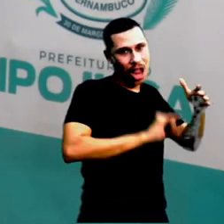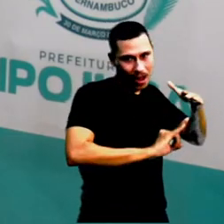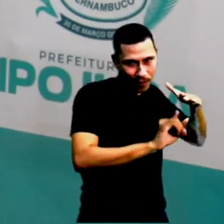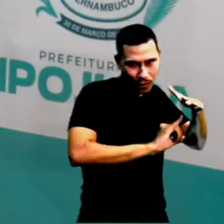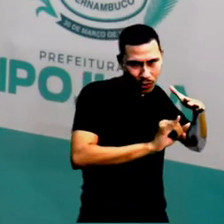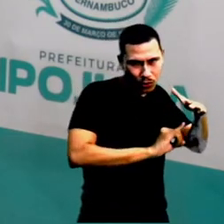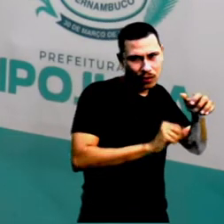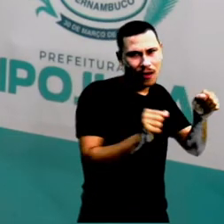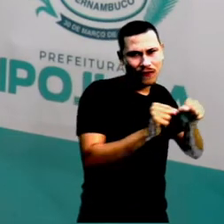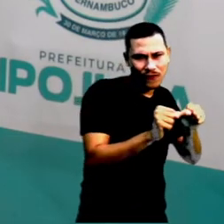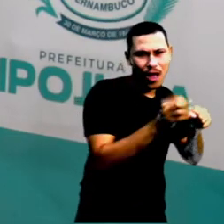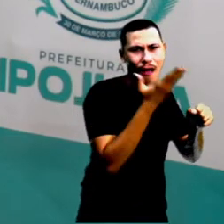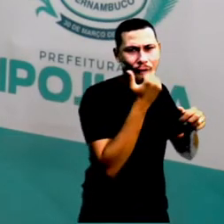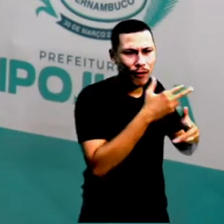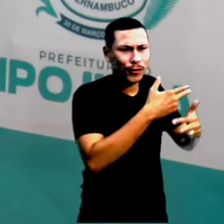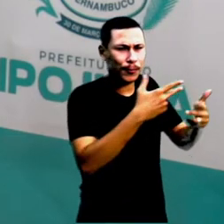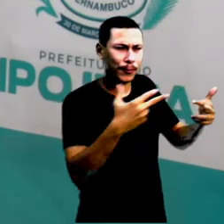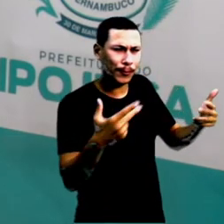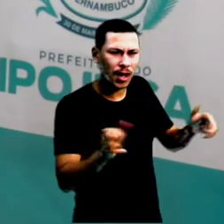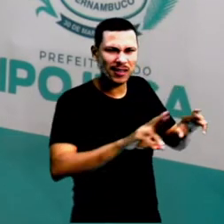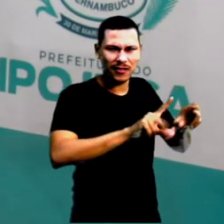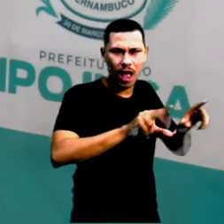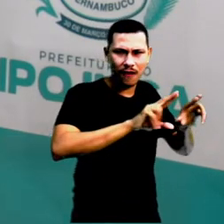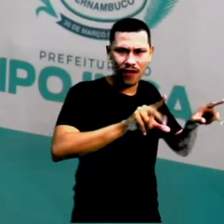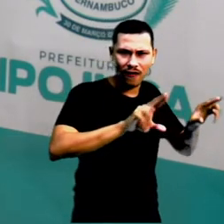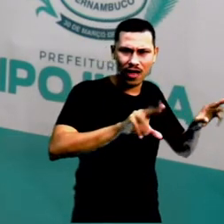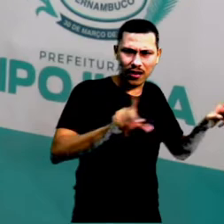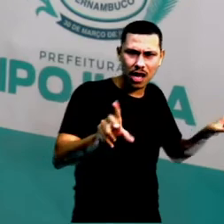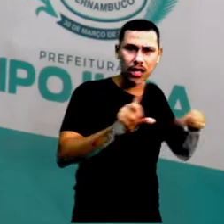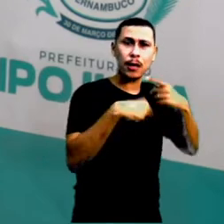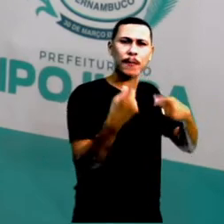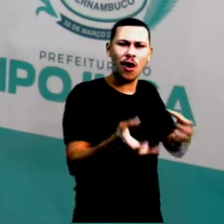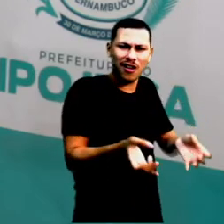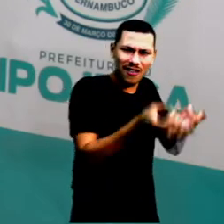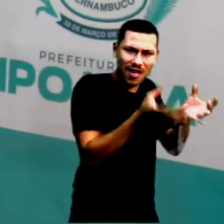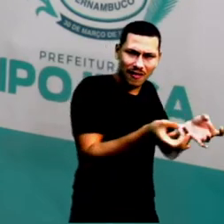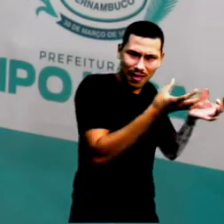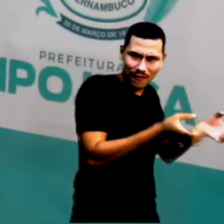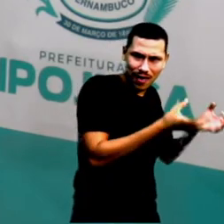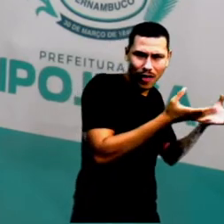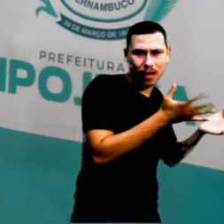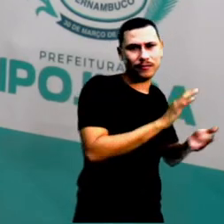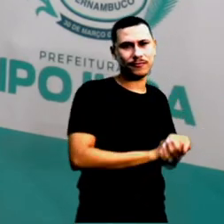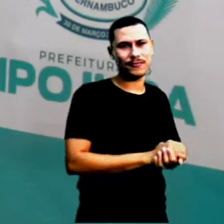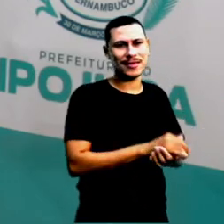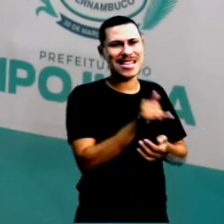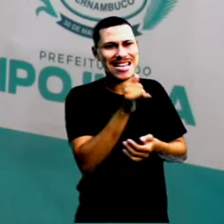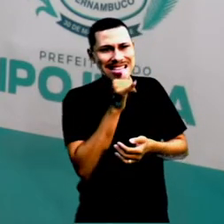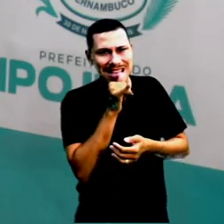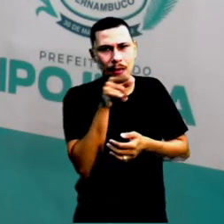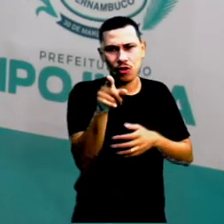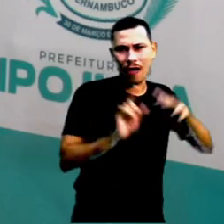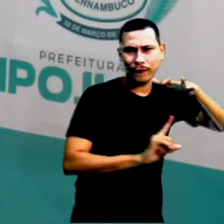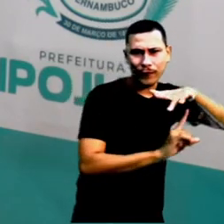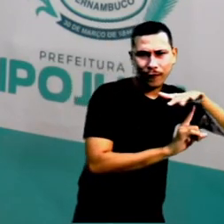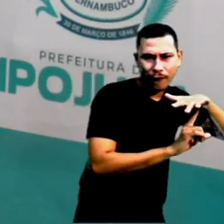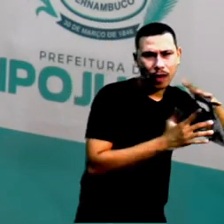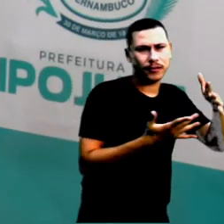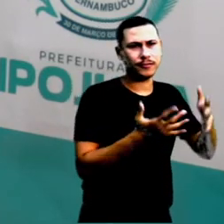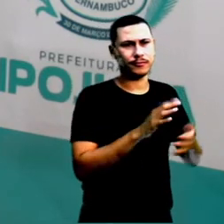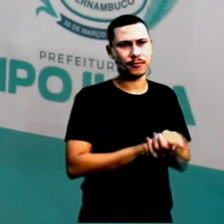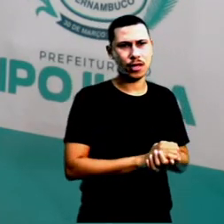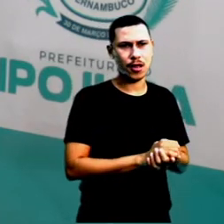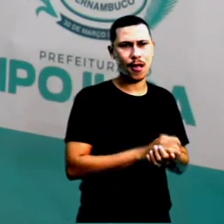alimentos. Diferente, você vai na feira, compra uma fruta, passa no liquidificador, fez o seu suco. Mas você